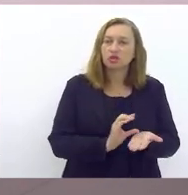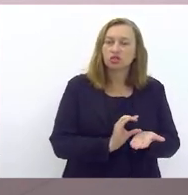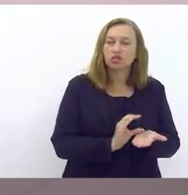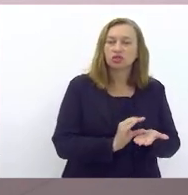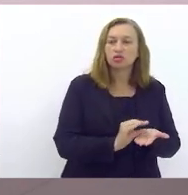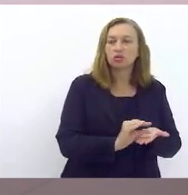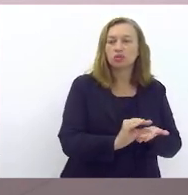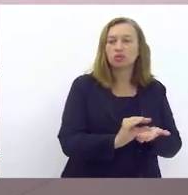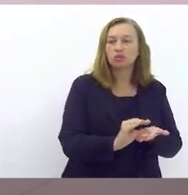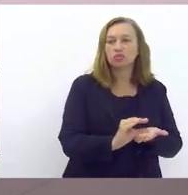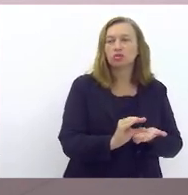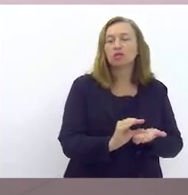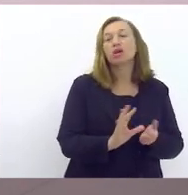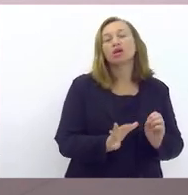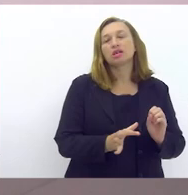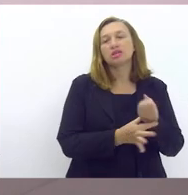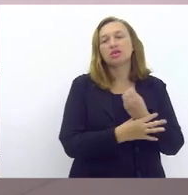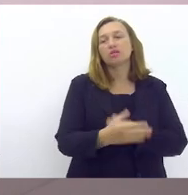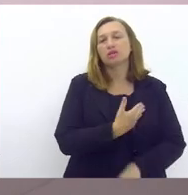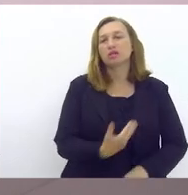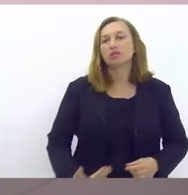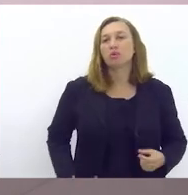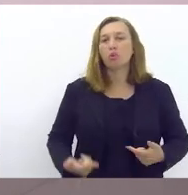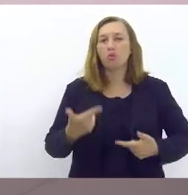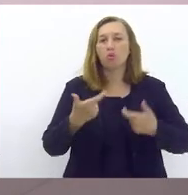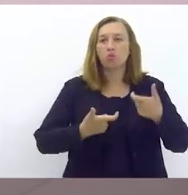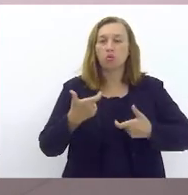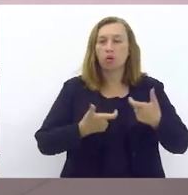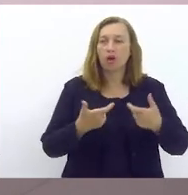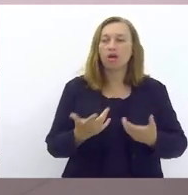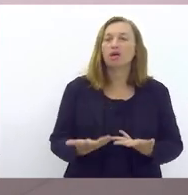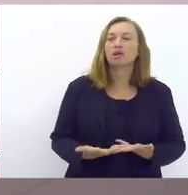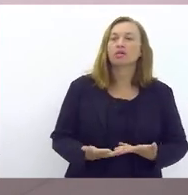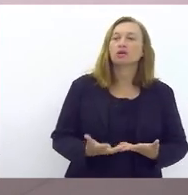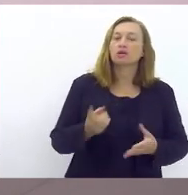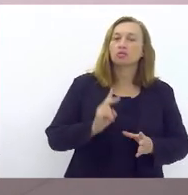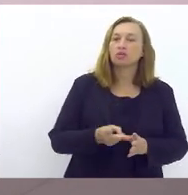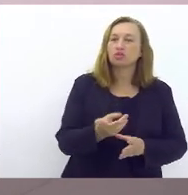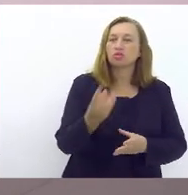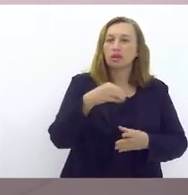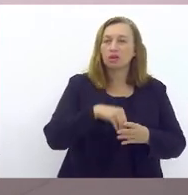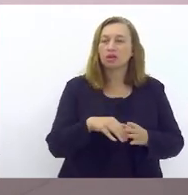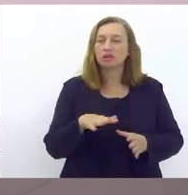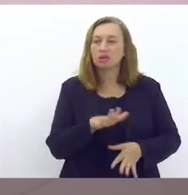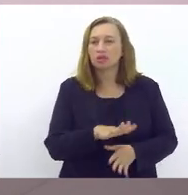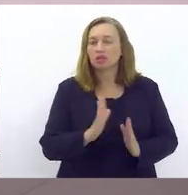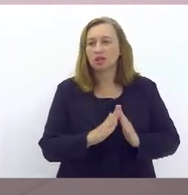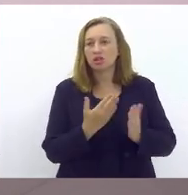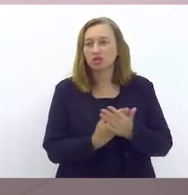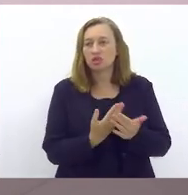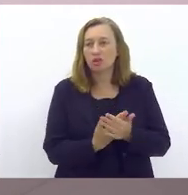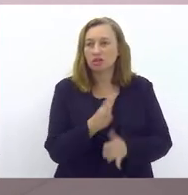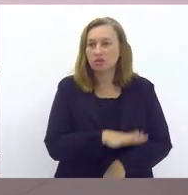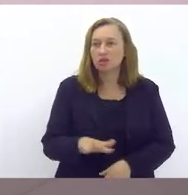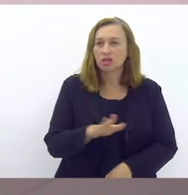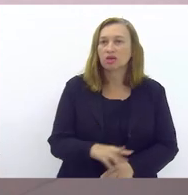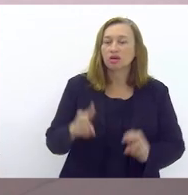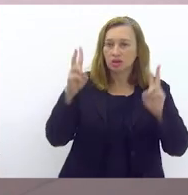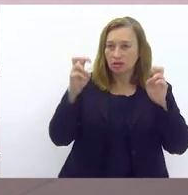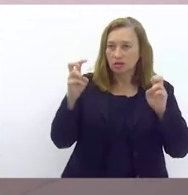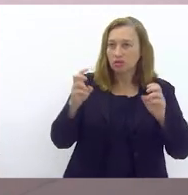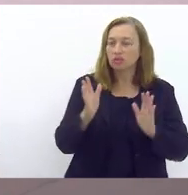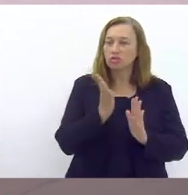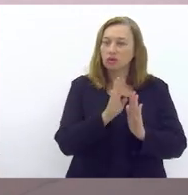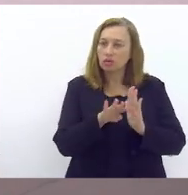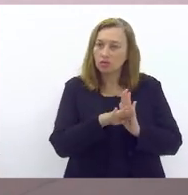pública, uma segurança pública pautada na guerra, ao invés de manter essas crianças na escola. Então, para encerrar de vez, essa é uma questão principalmente de uma ordem